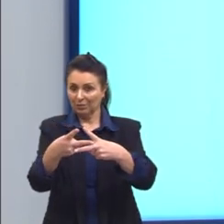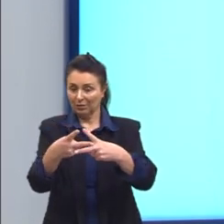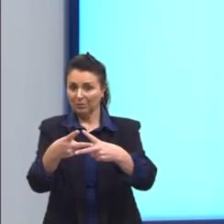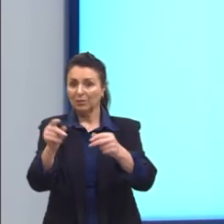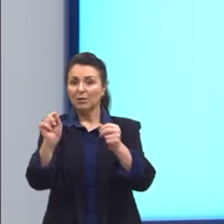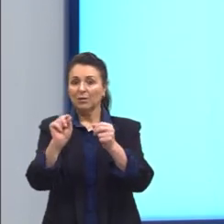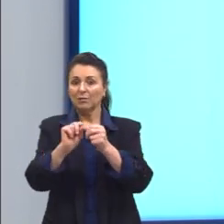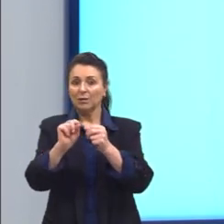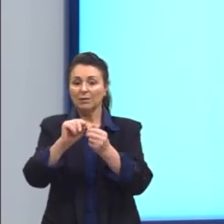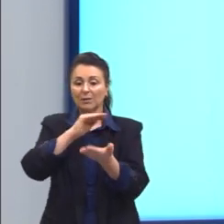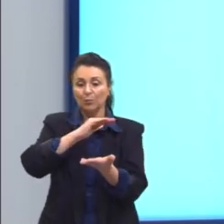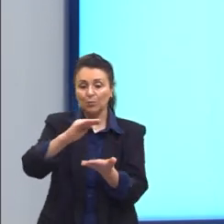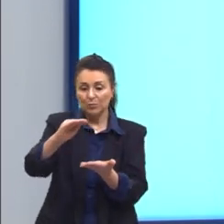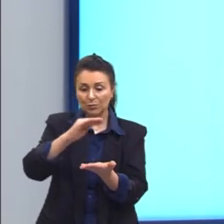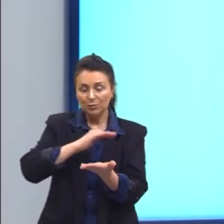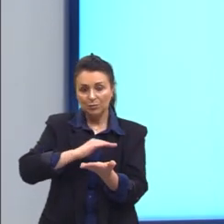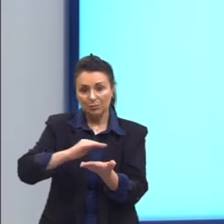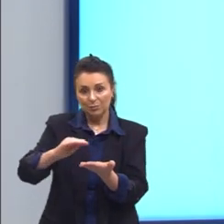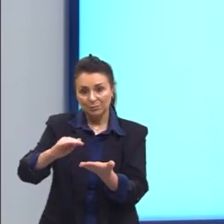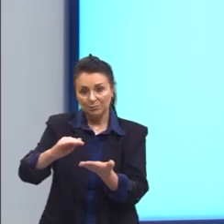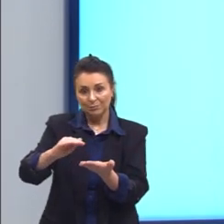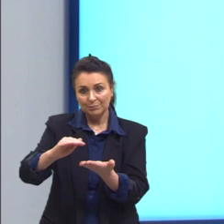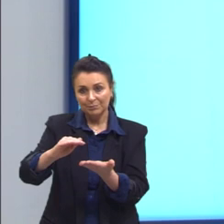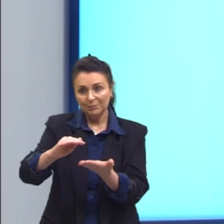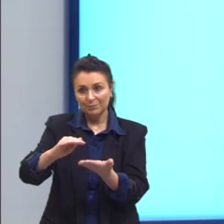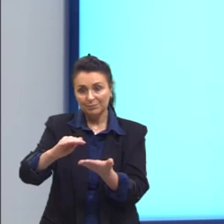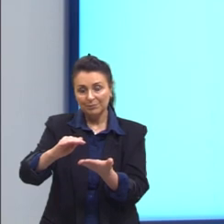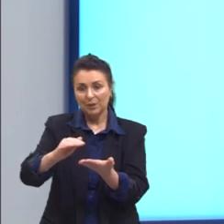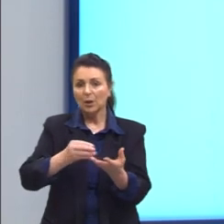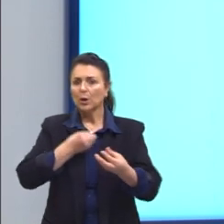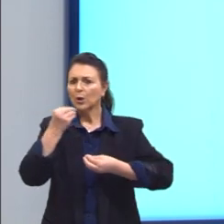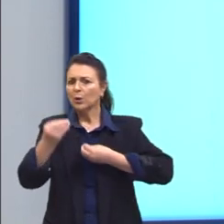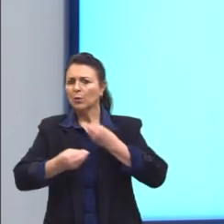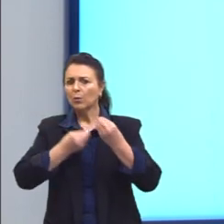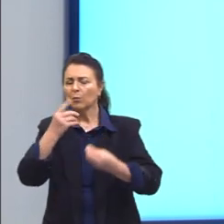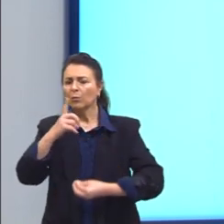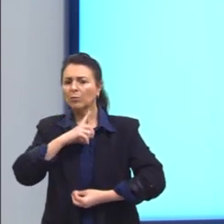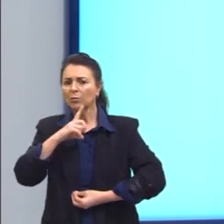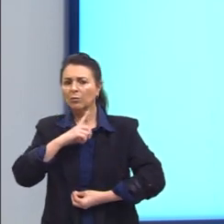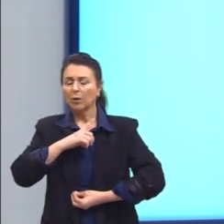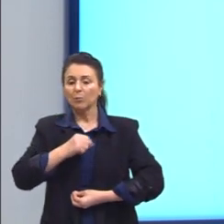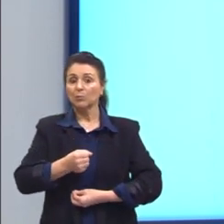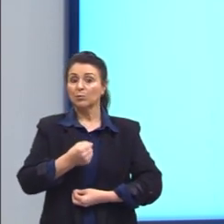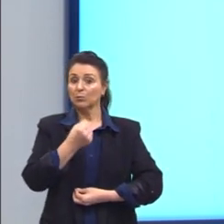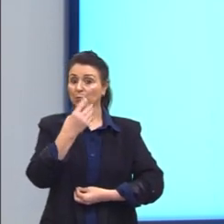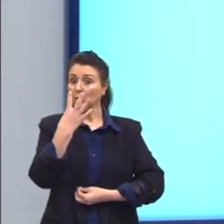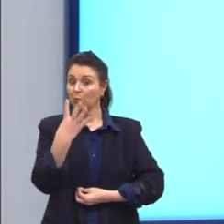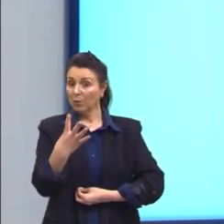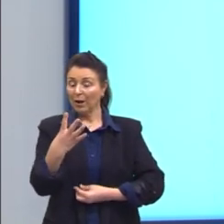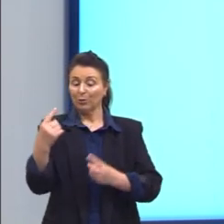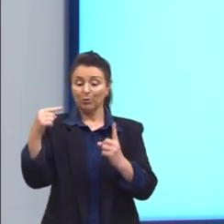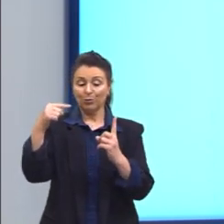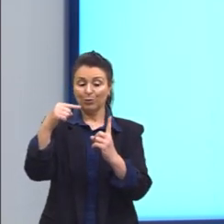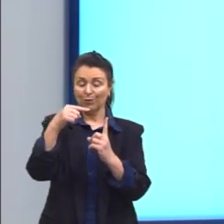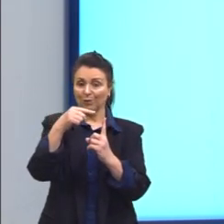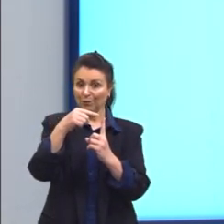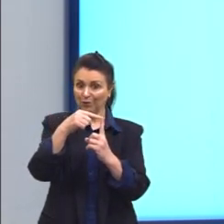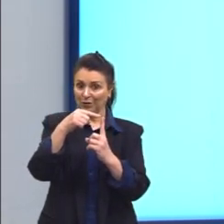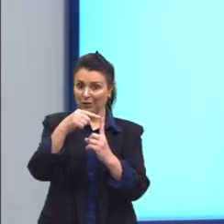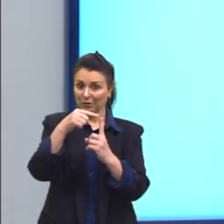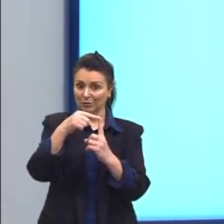ser feita ele então as secções como nós temos né Quatro vértices no